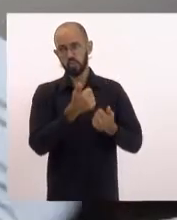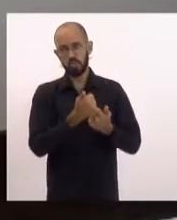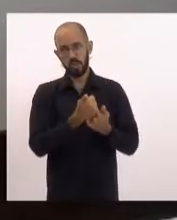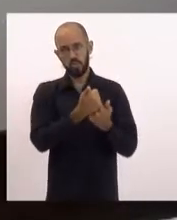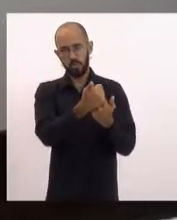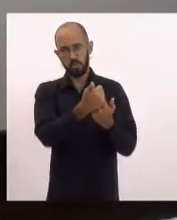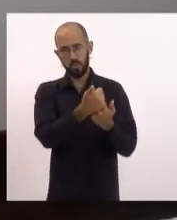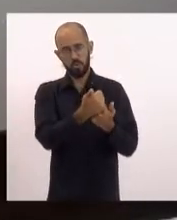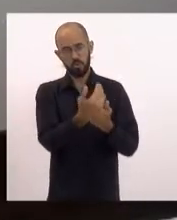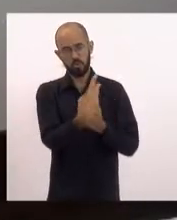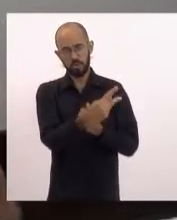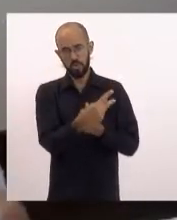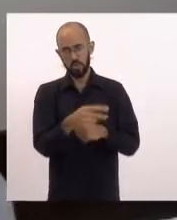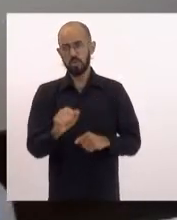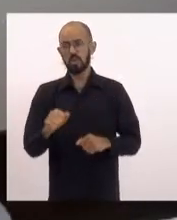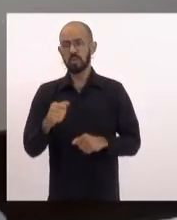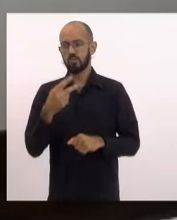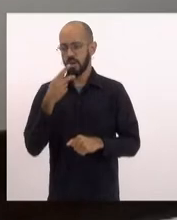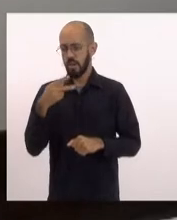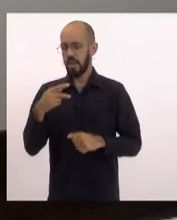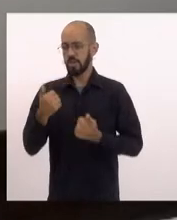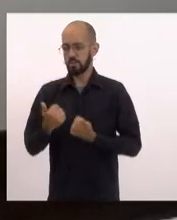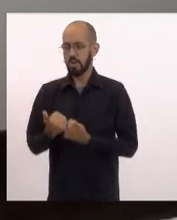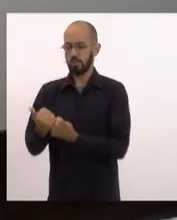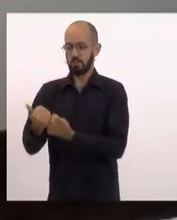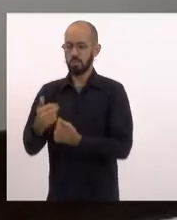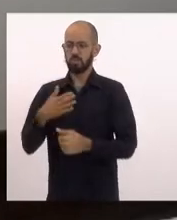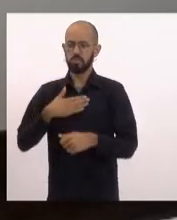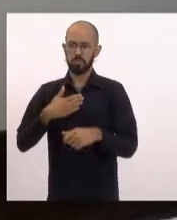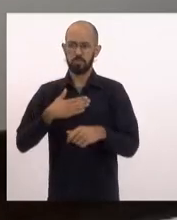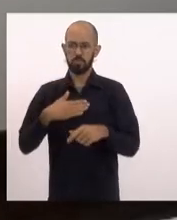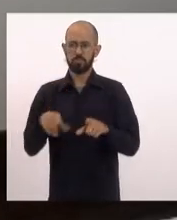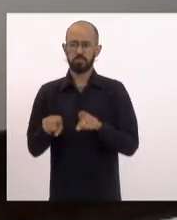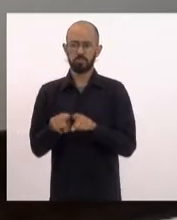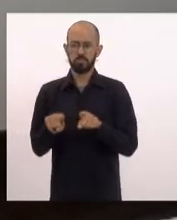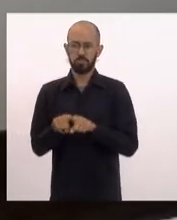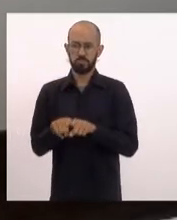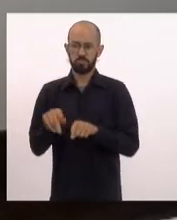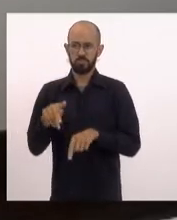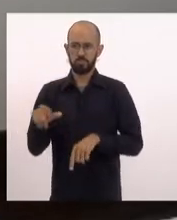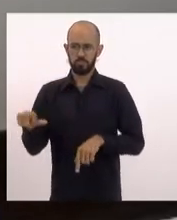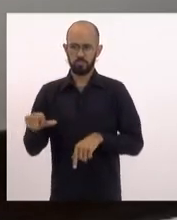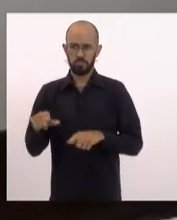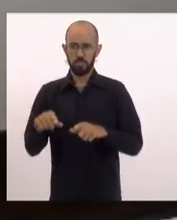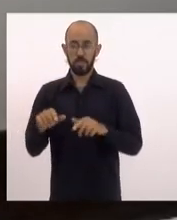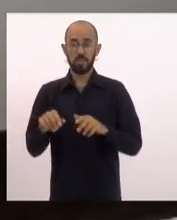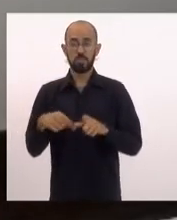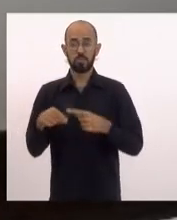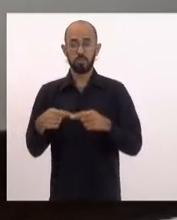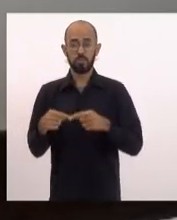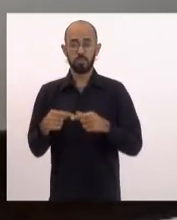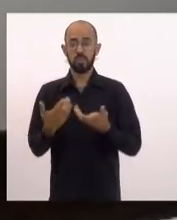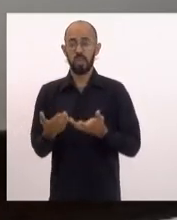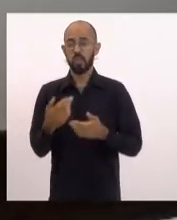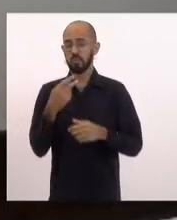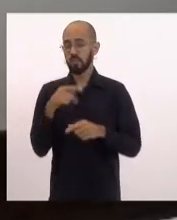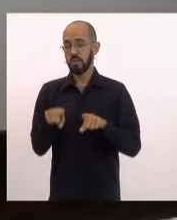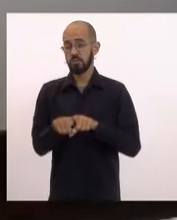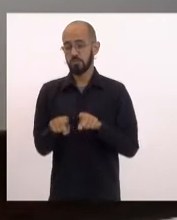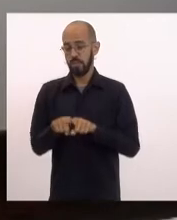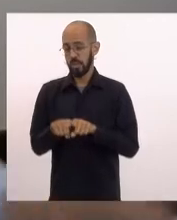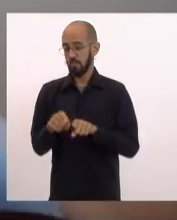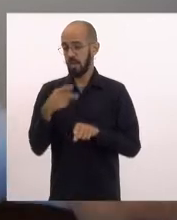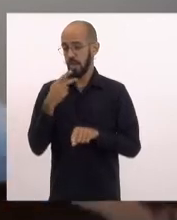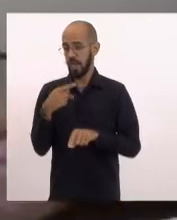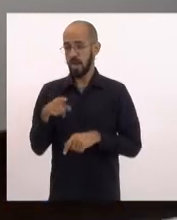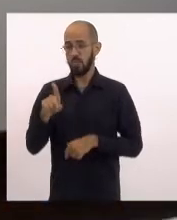entusiasmado ao projeto, André. E, André, eu queria te pedir, antes de fecharmos a sessão, depois do último projeto, que a gente pudesse fazer também